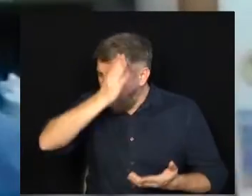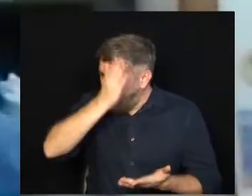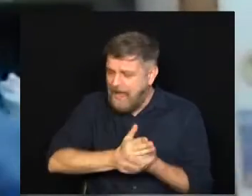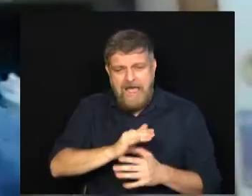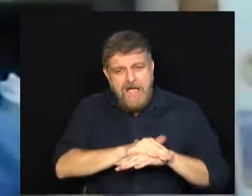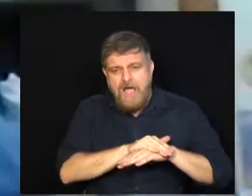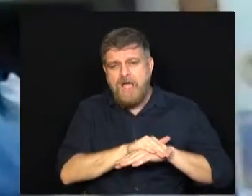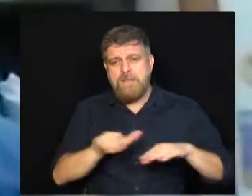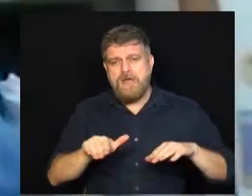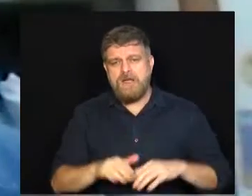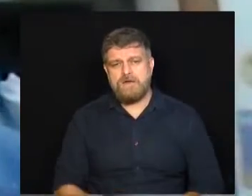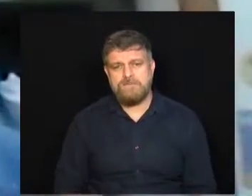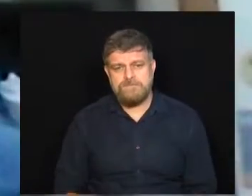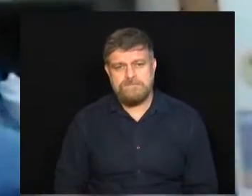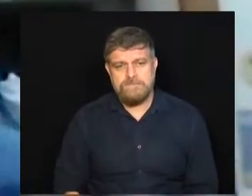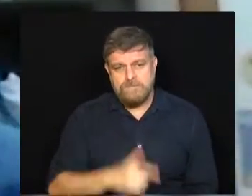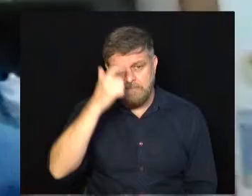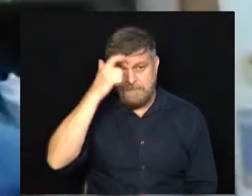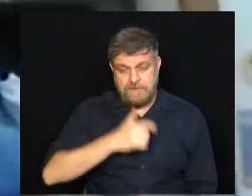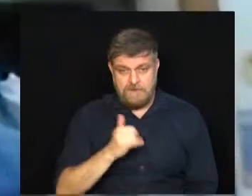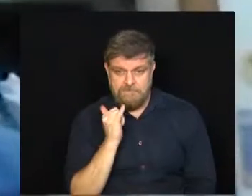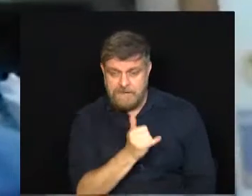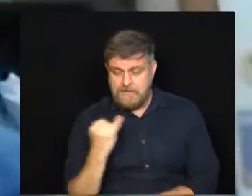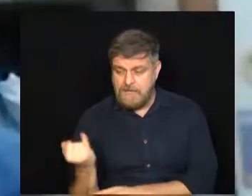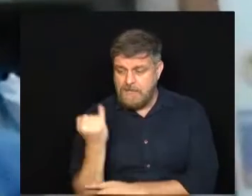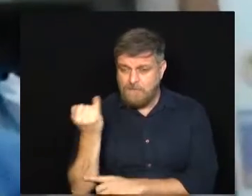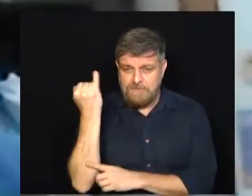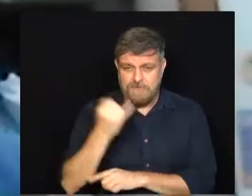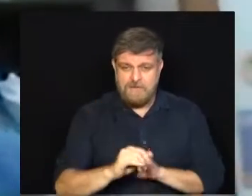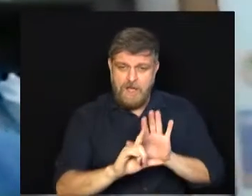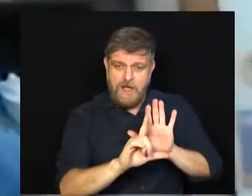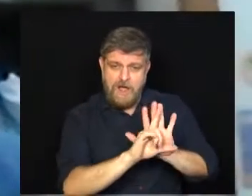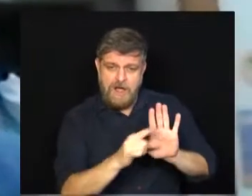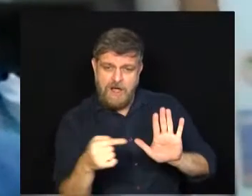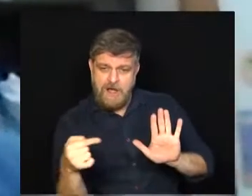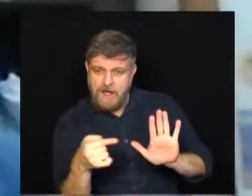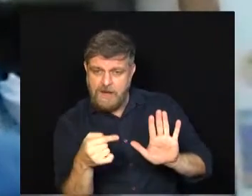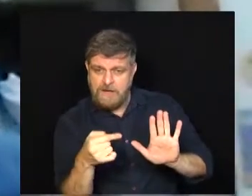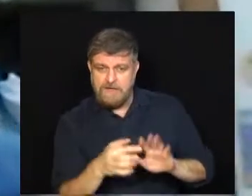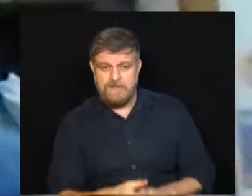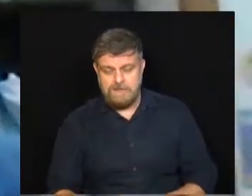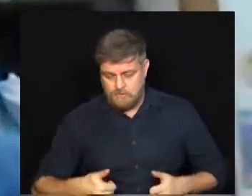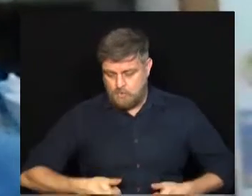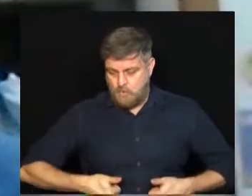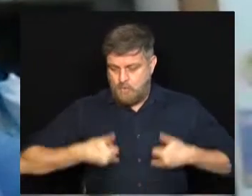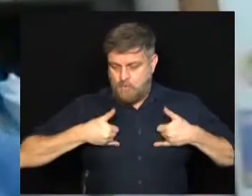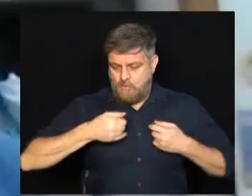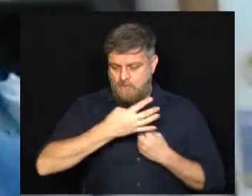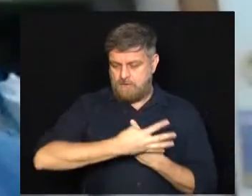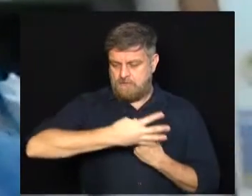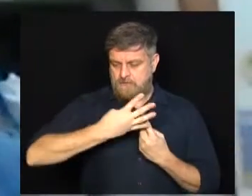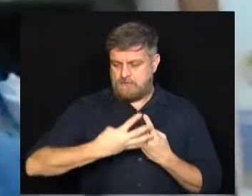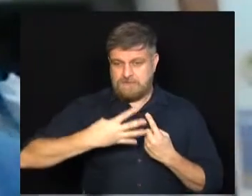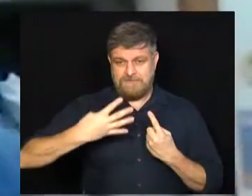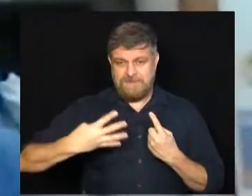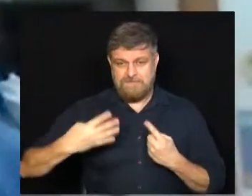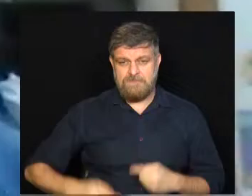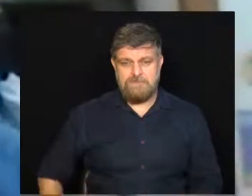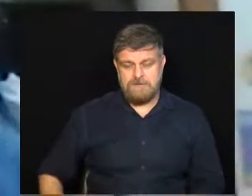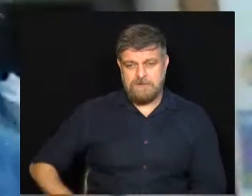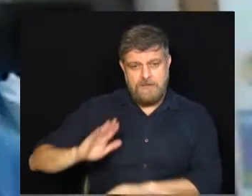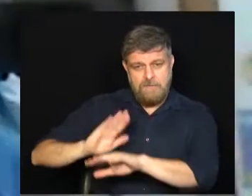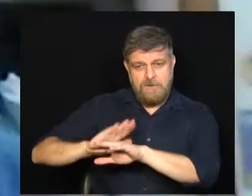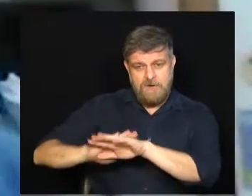até vou fazer isso, é muito importante, a lei do orgulho LGBT do vereador Tiãozinho, então